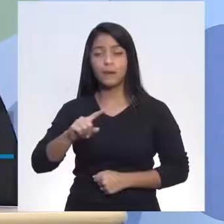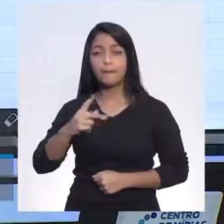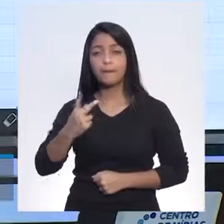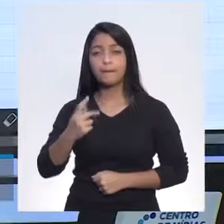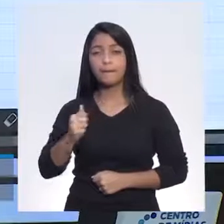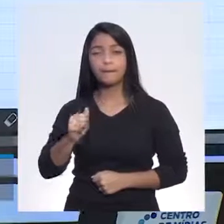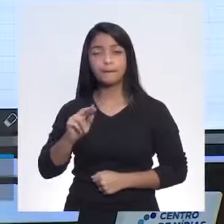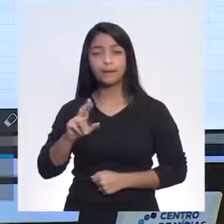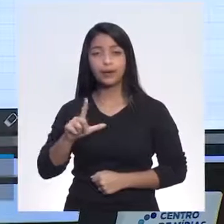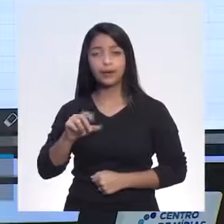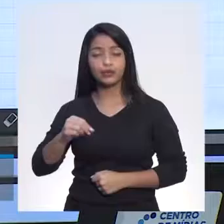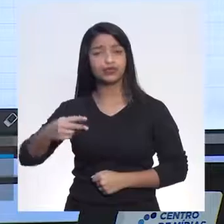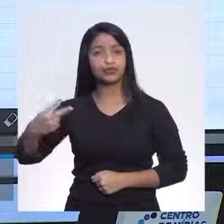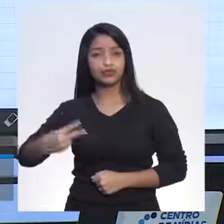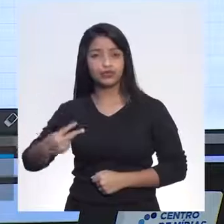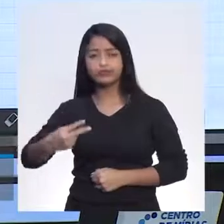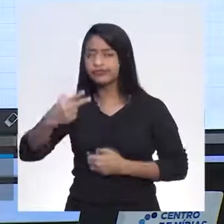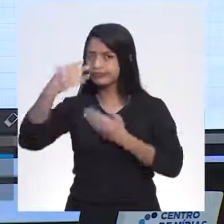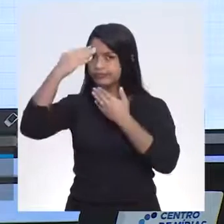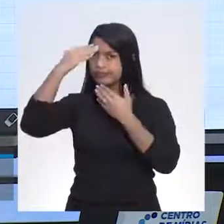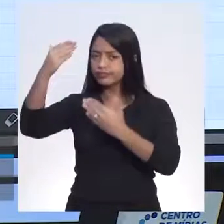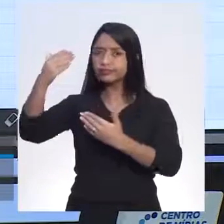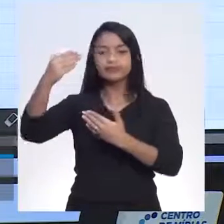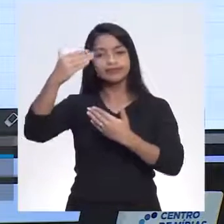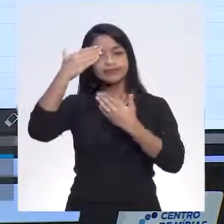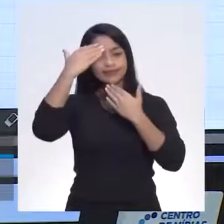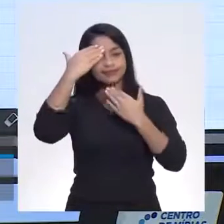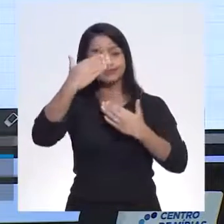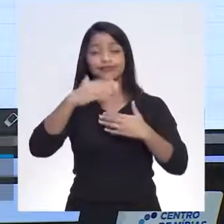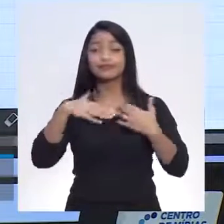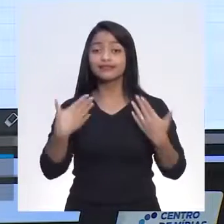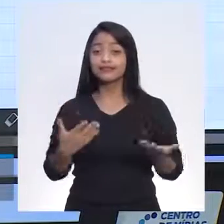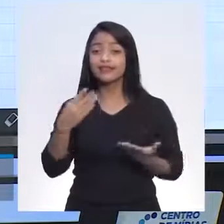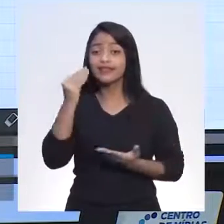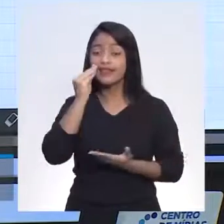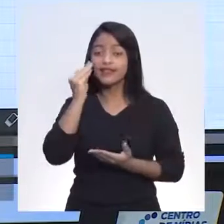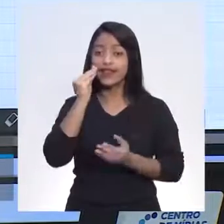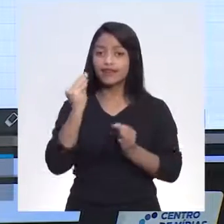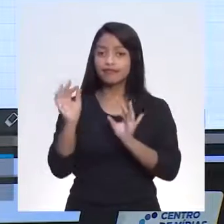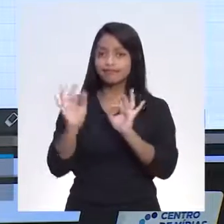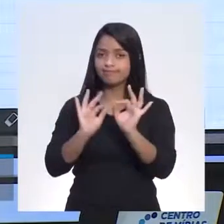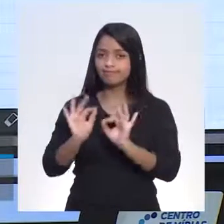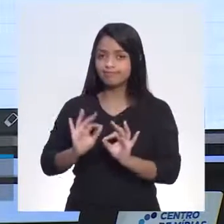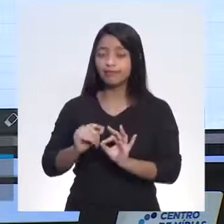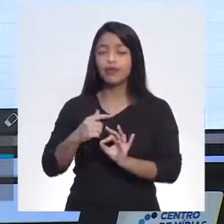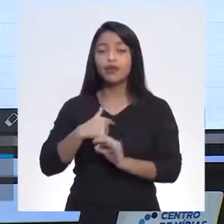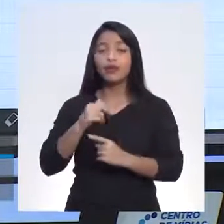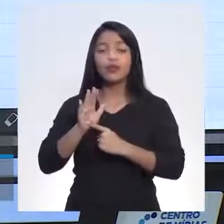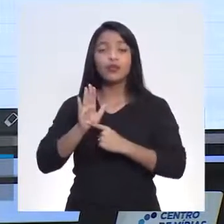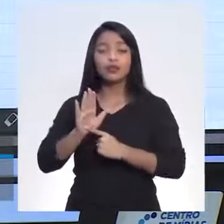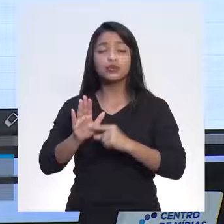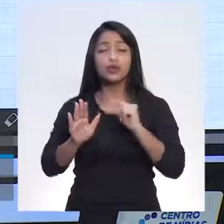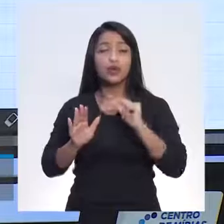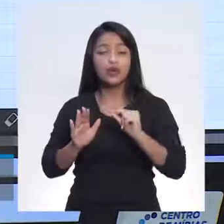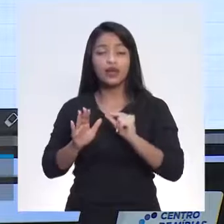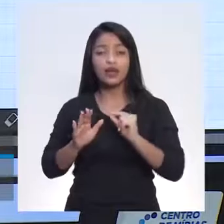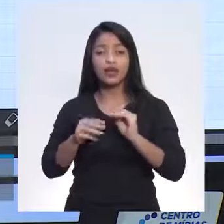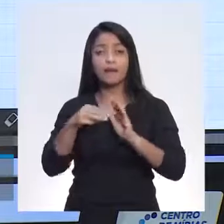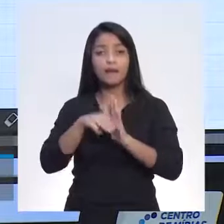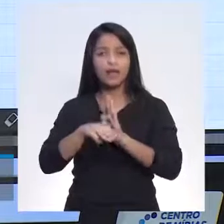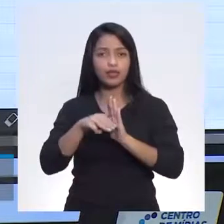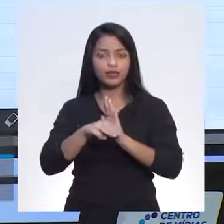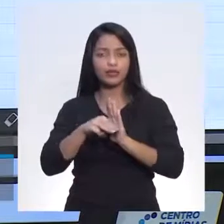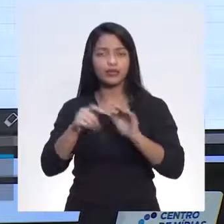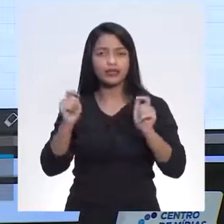aí. Então, vamos tentar aí construir, eu estou mostrando para vocês um método que é, no caso da inversão, que é um modelo que